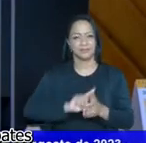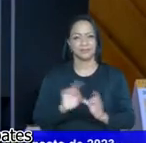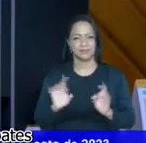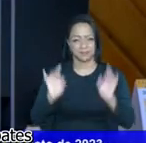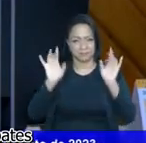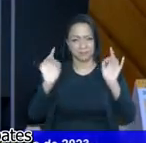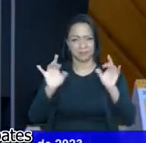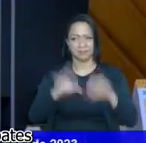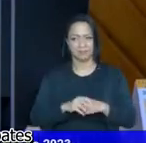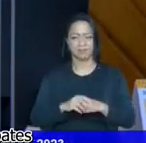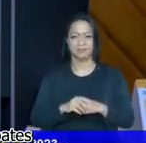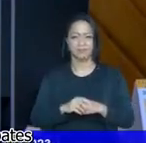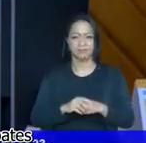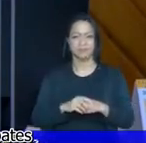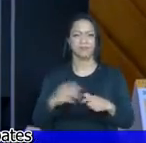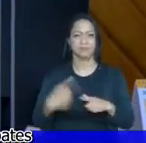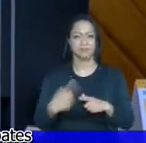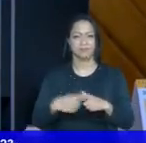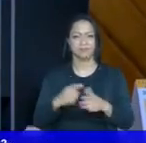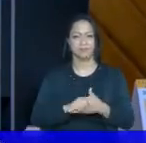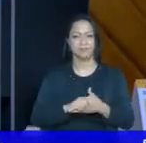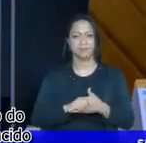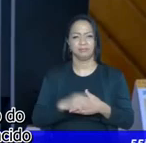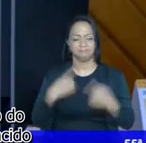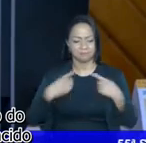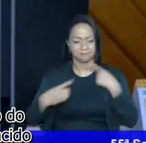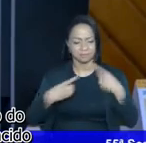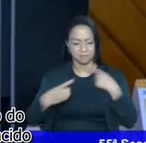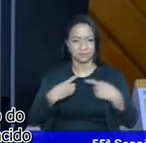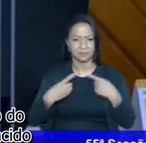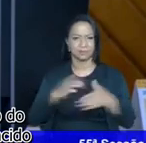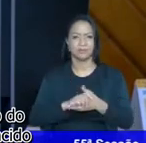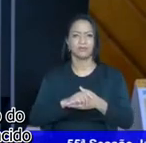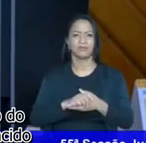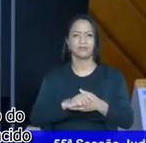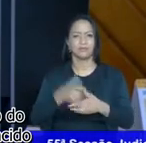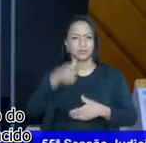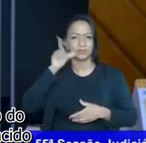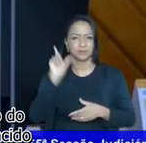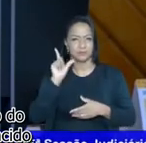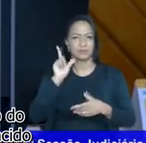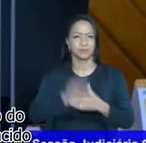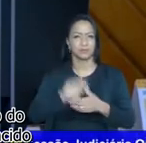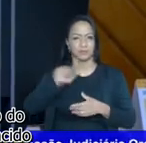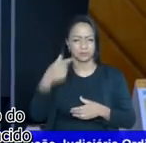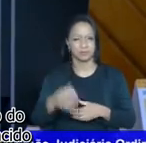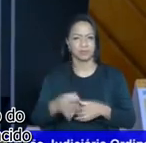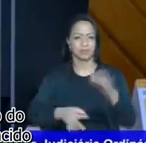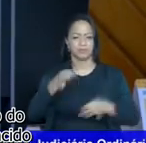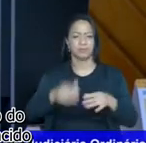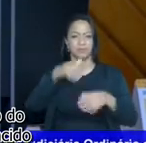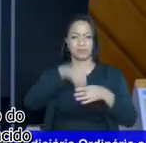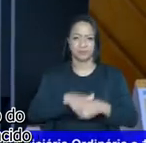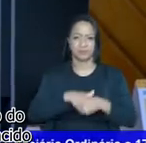especial em razão dos debates que se sucederam na sessão de ontem, após o julgamento do